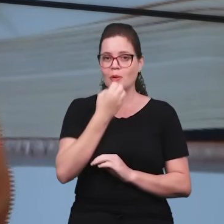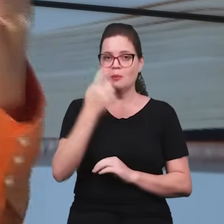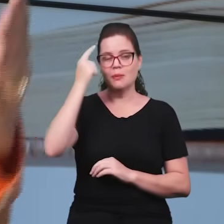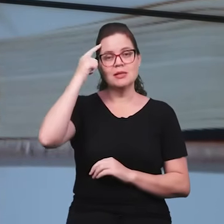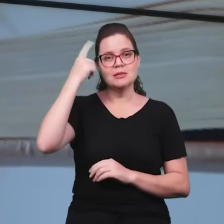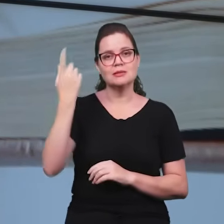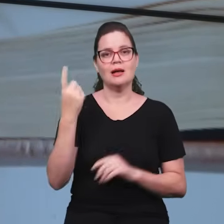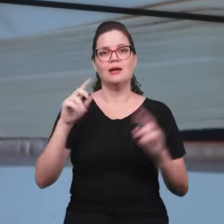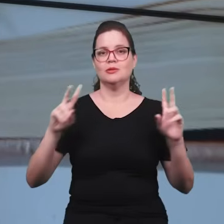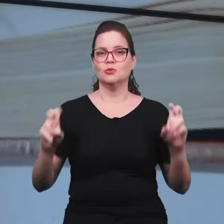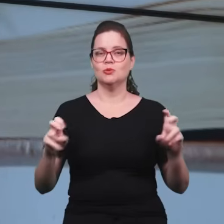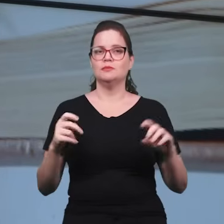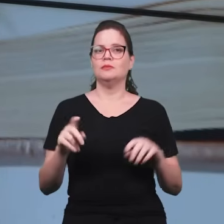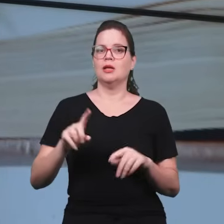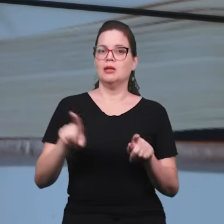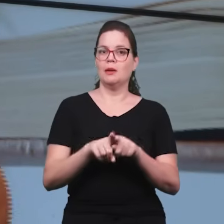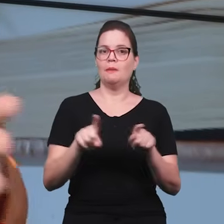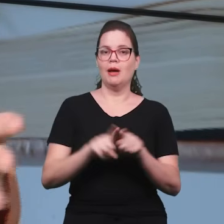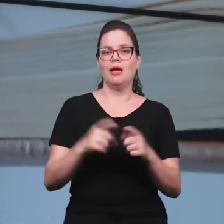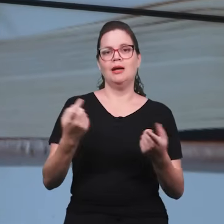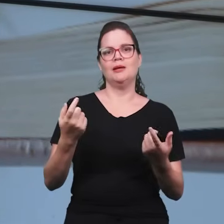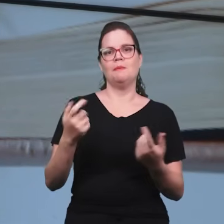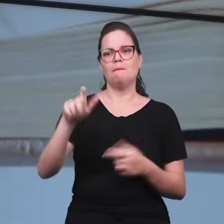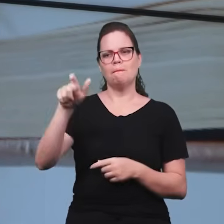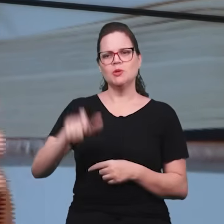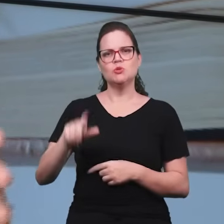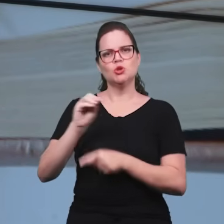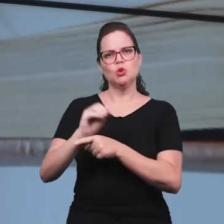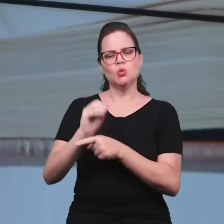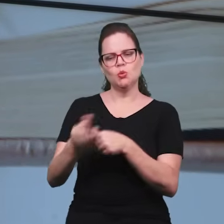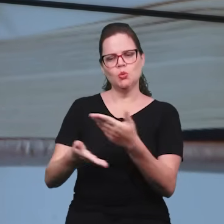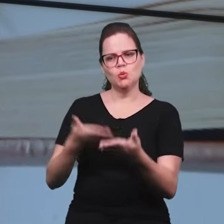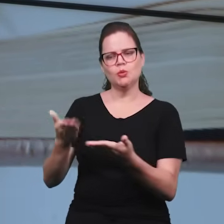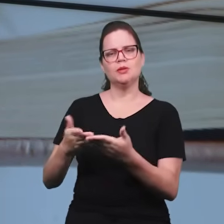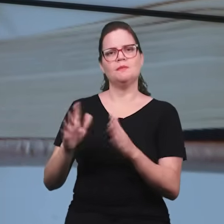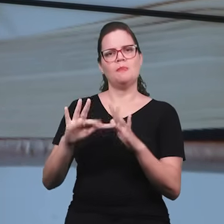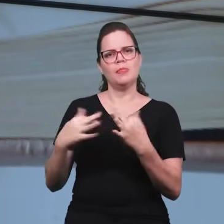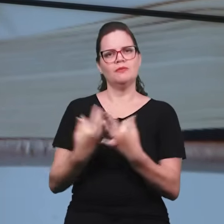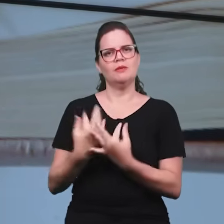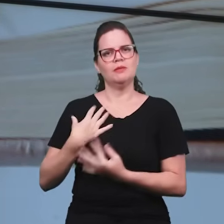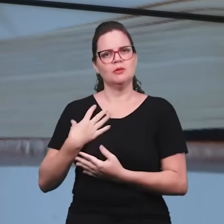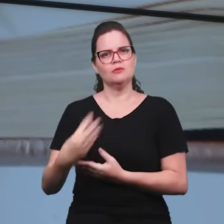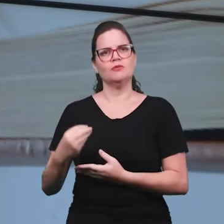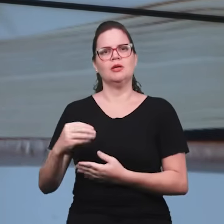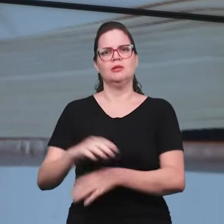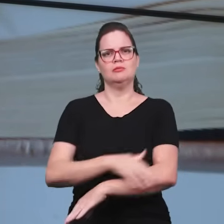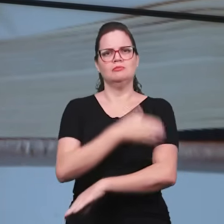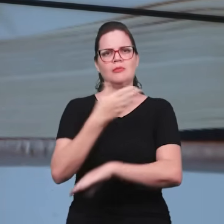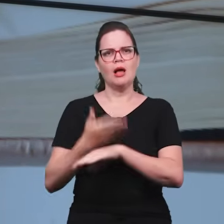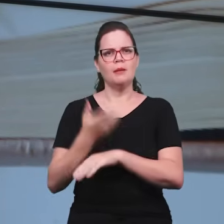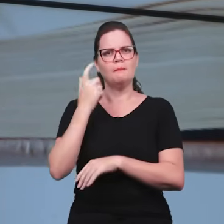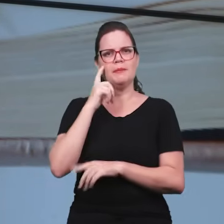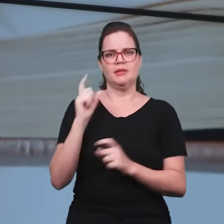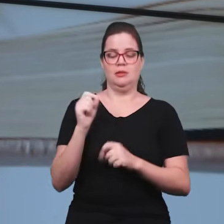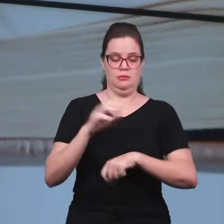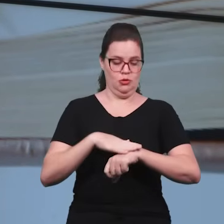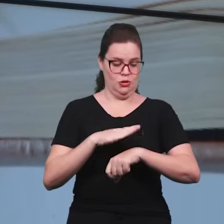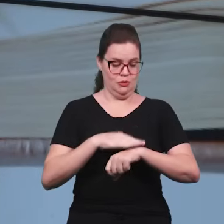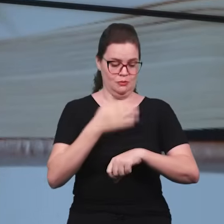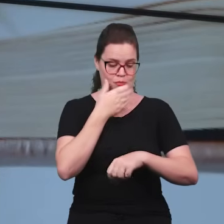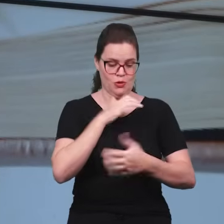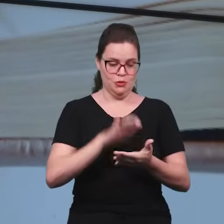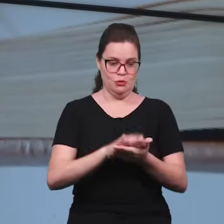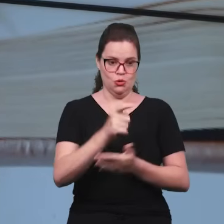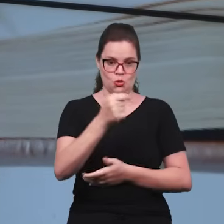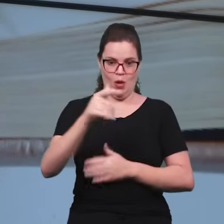aquela que passa o dia cuidando do seu lar, dos seus filhos, pensar assim, está chegando a hora, o meu esposo vai